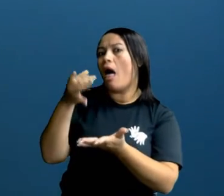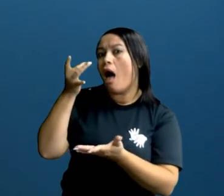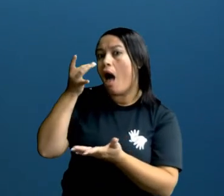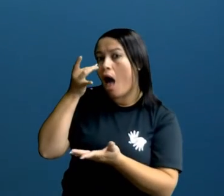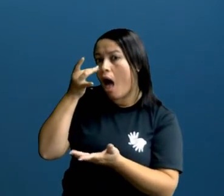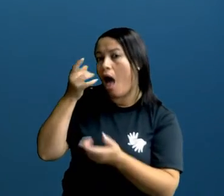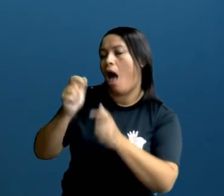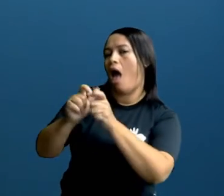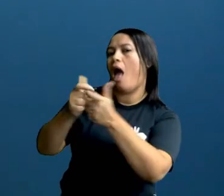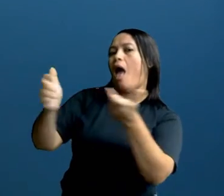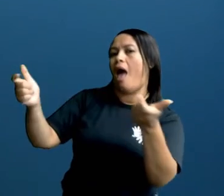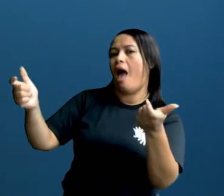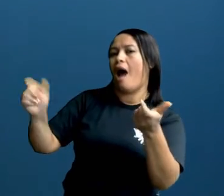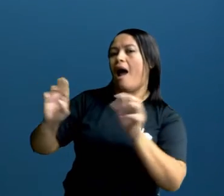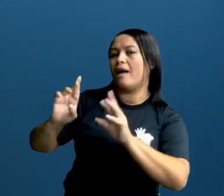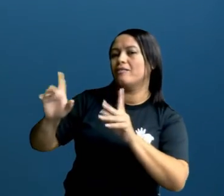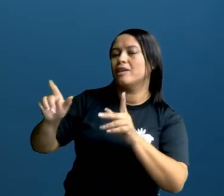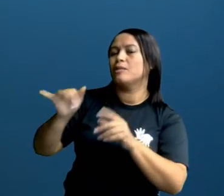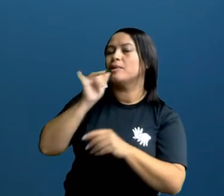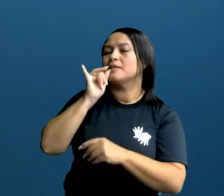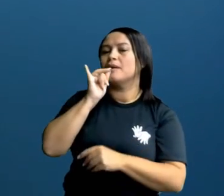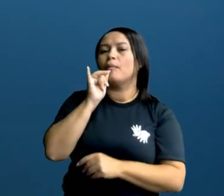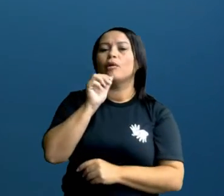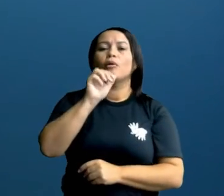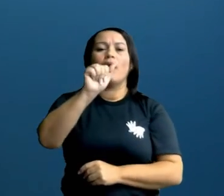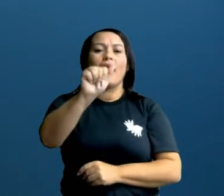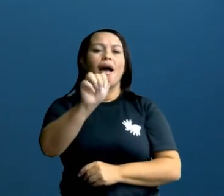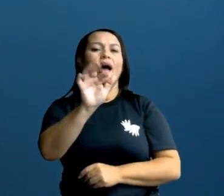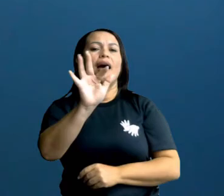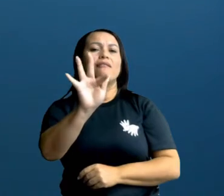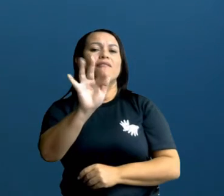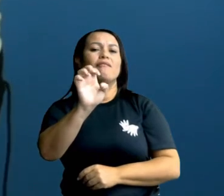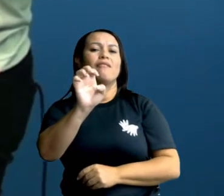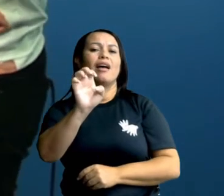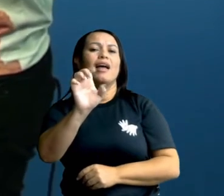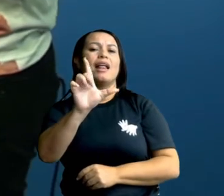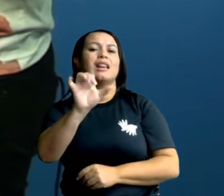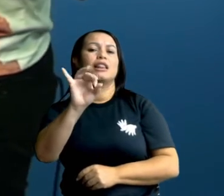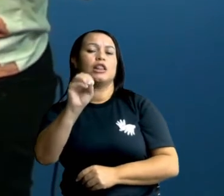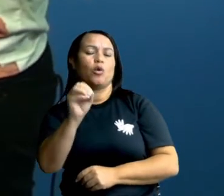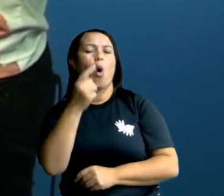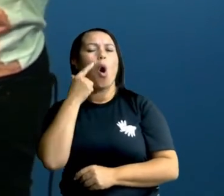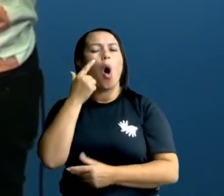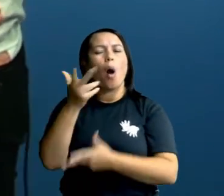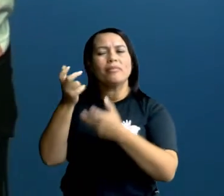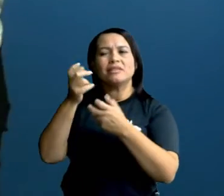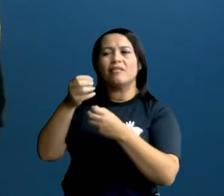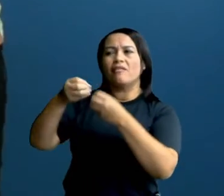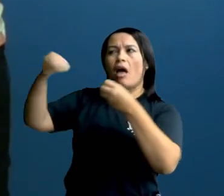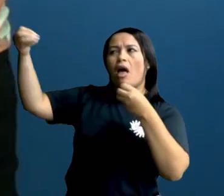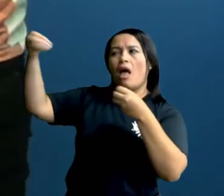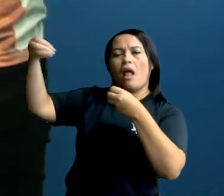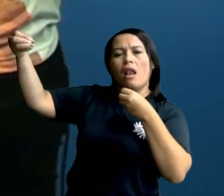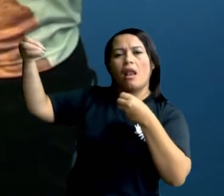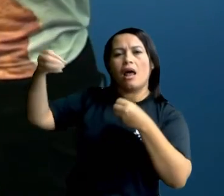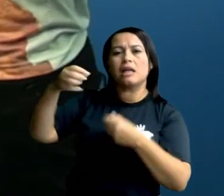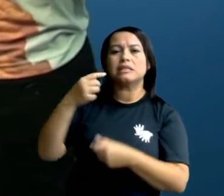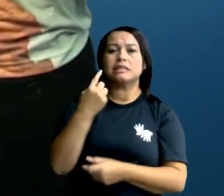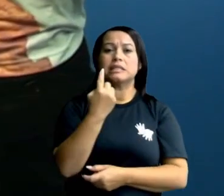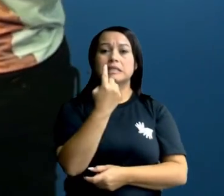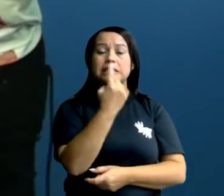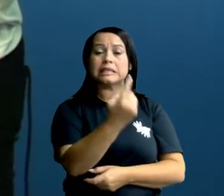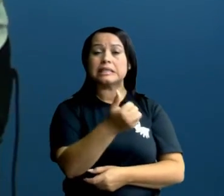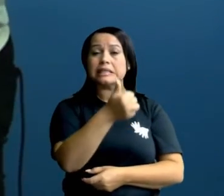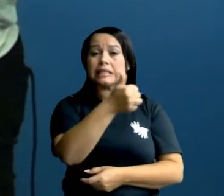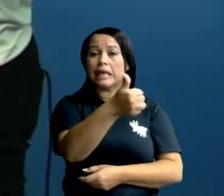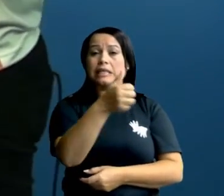é muito grande. Então veja, no contexto do afélio, a gente tem aí a distância do Sol, da Terra para o Sol é de 152 milhões de